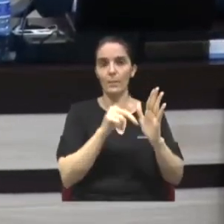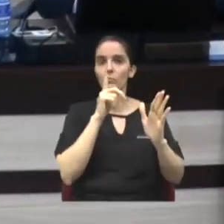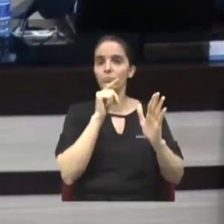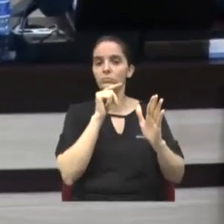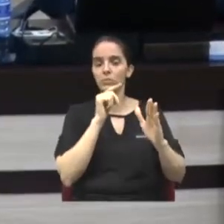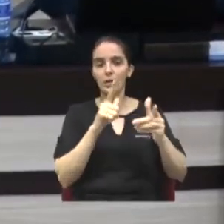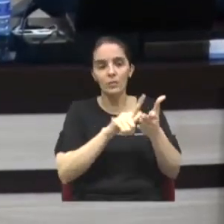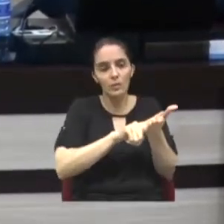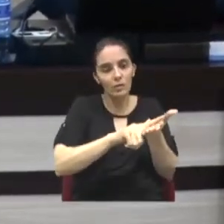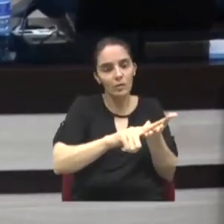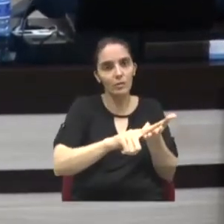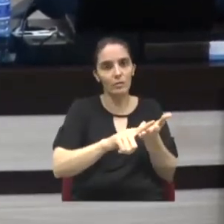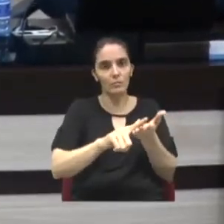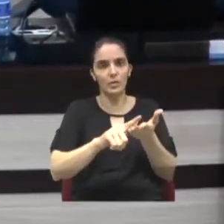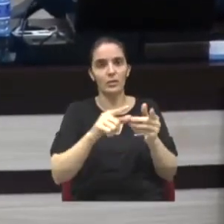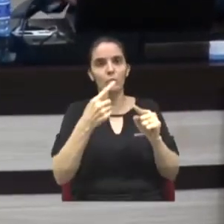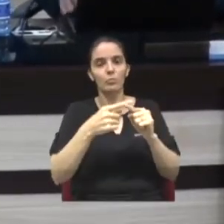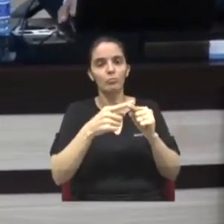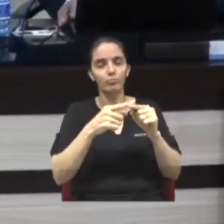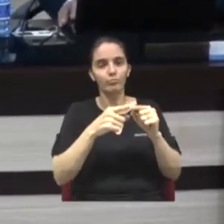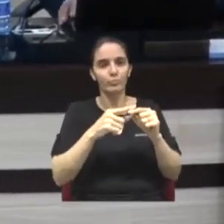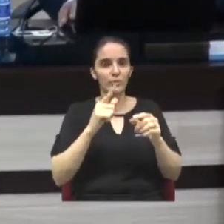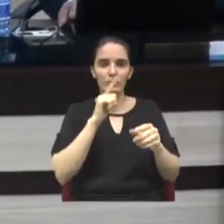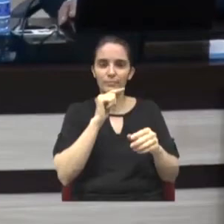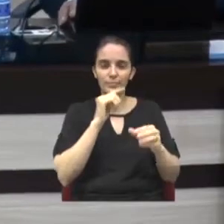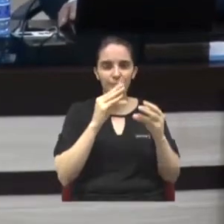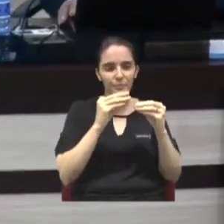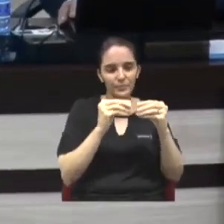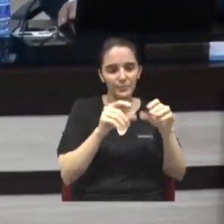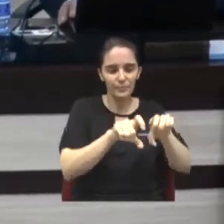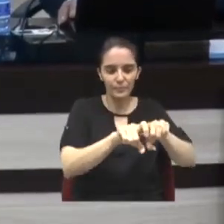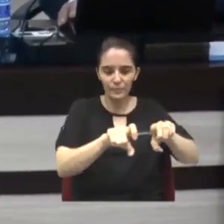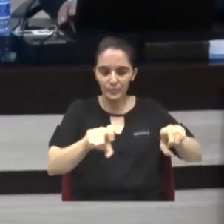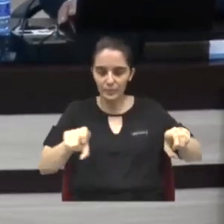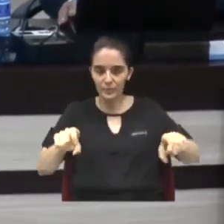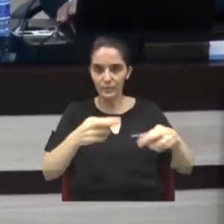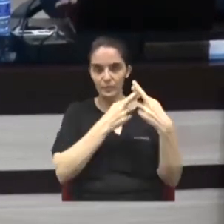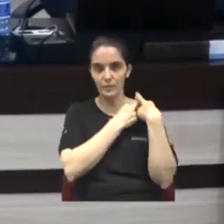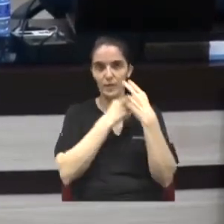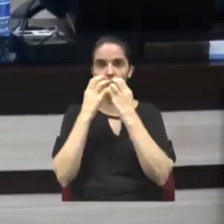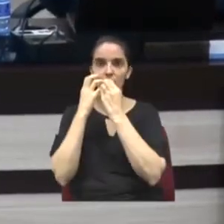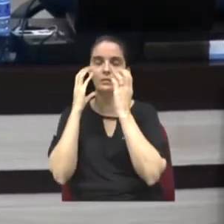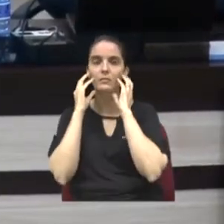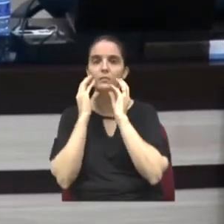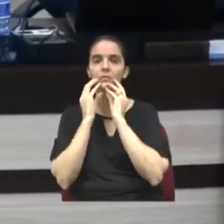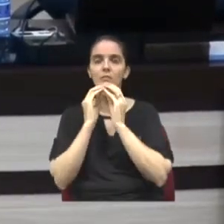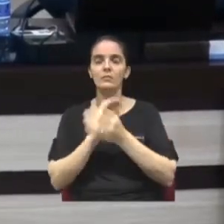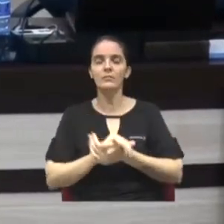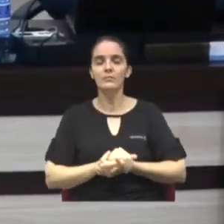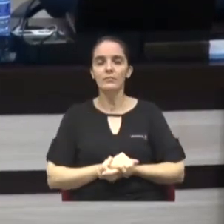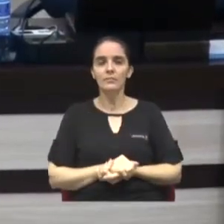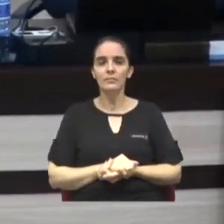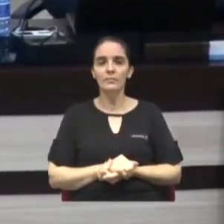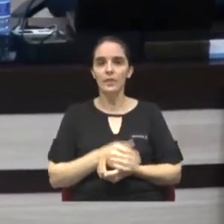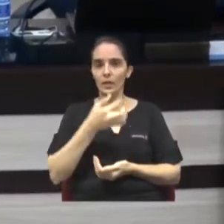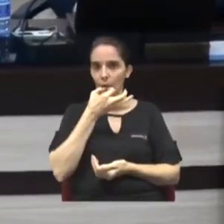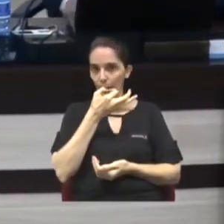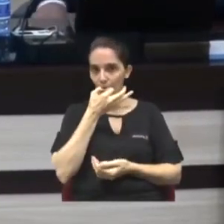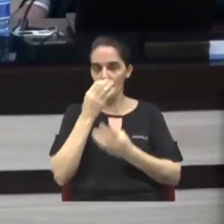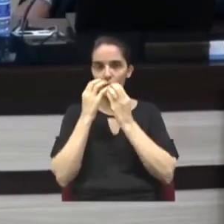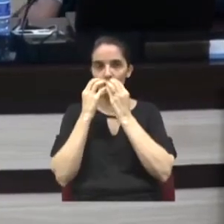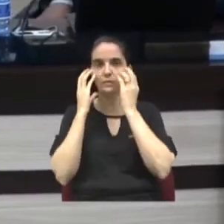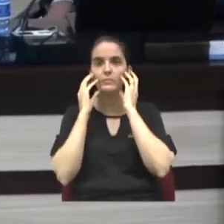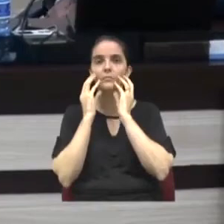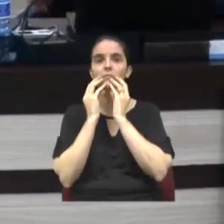Antônio Simonetti. Autoria, vereador Mir do Lanche. Algum vereador deseja discutir o requerimento? Gostaria, presidente. Para discutir o requerimento, vereador Mir